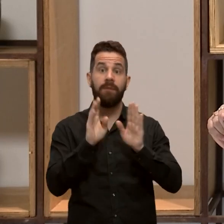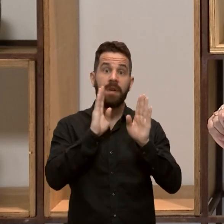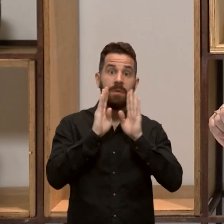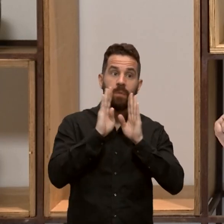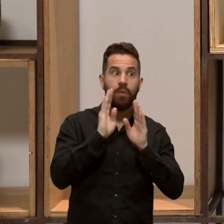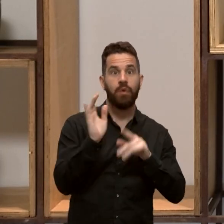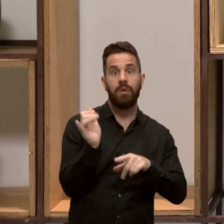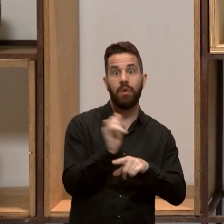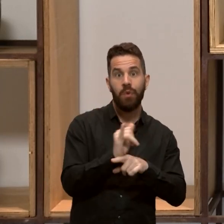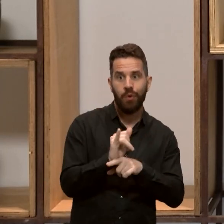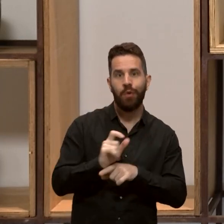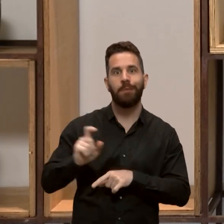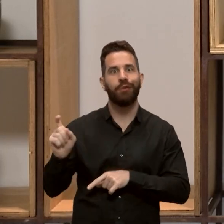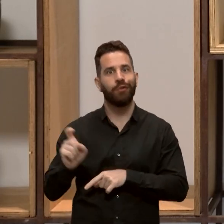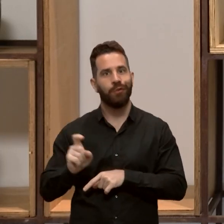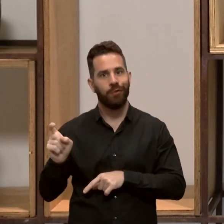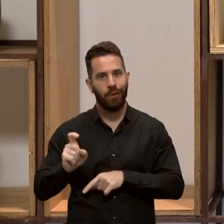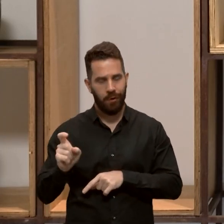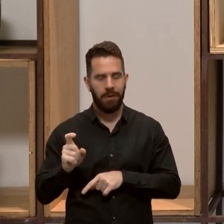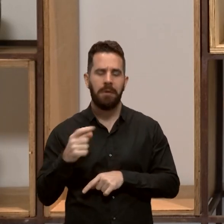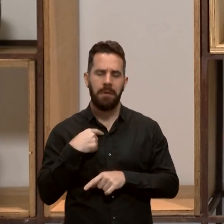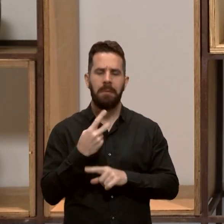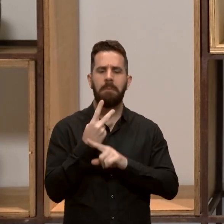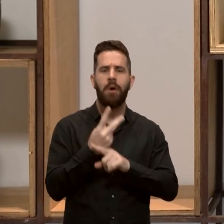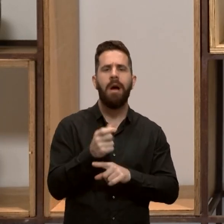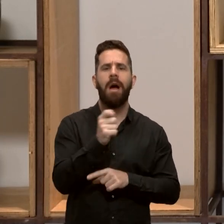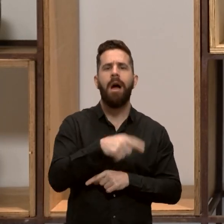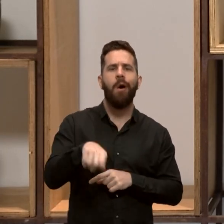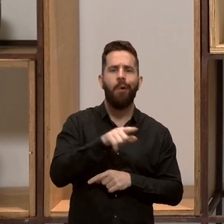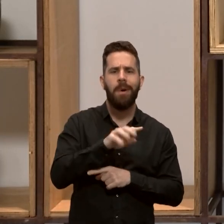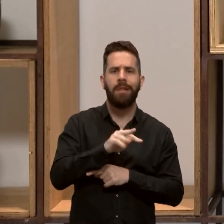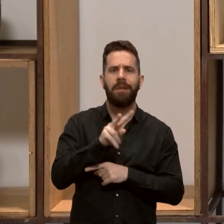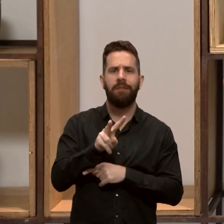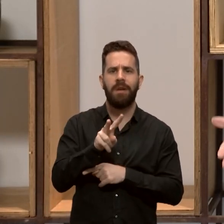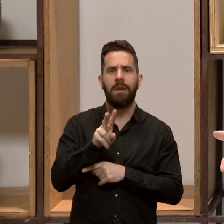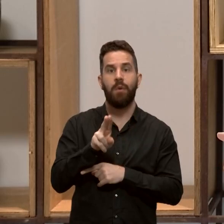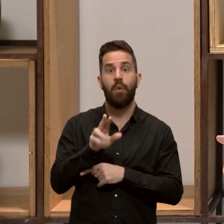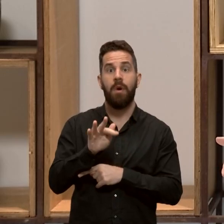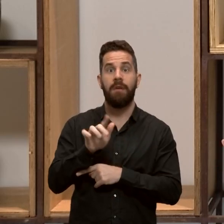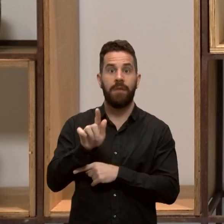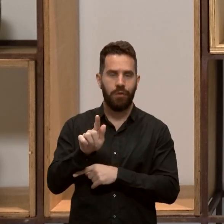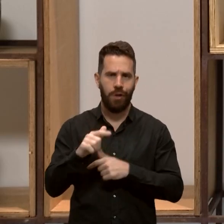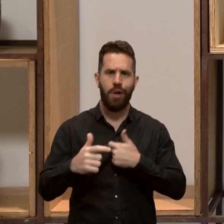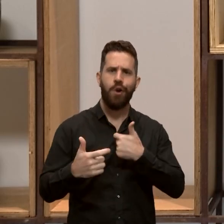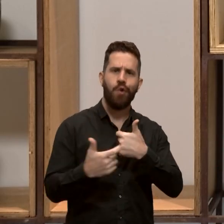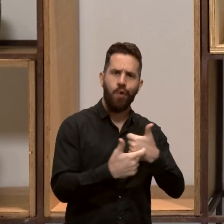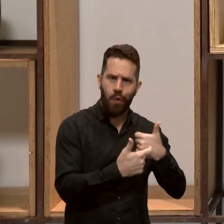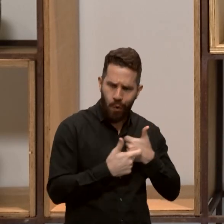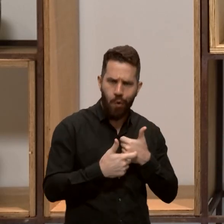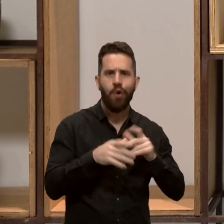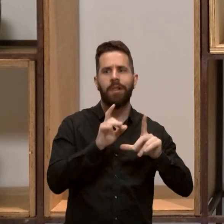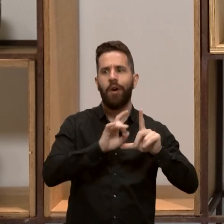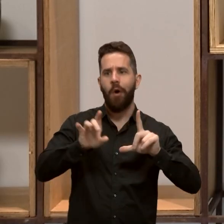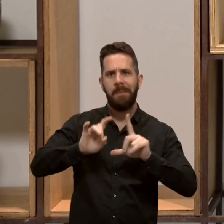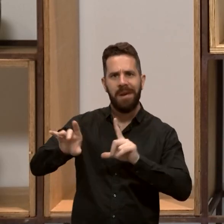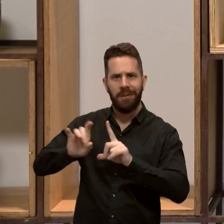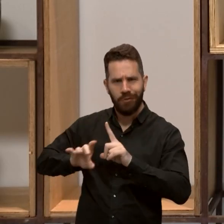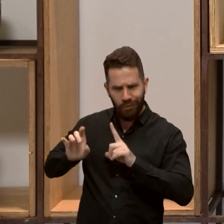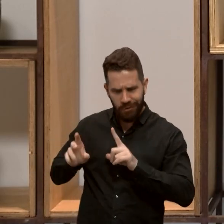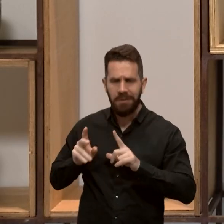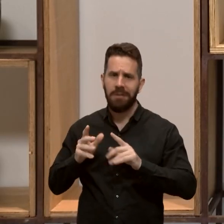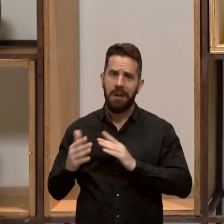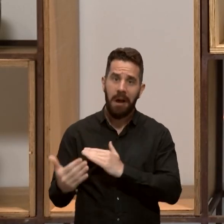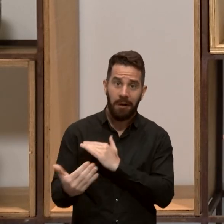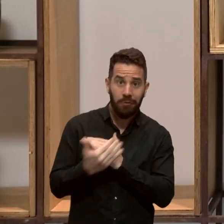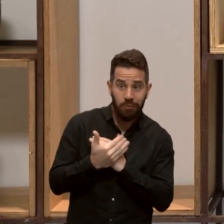pela gente por meio do @TVUFG, curta, compartilhe e nos ajude também a fazer o